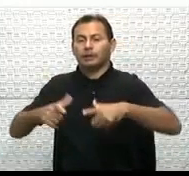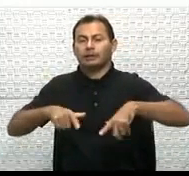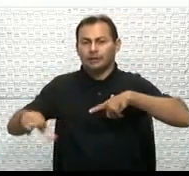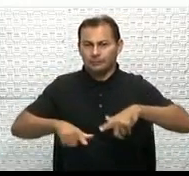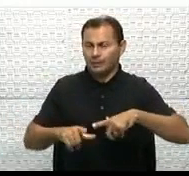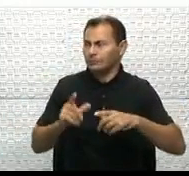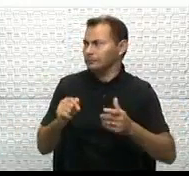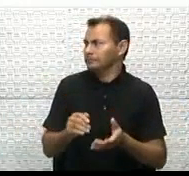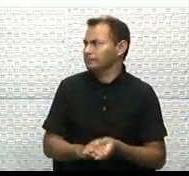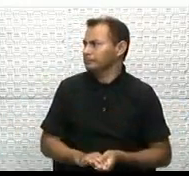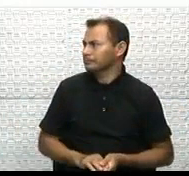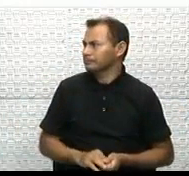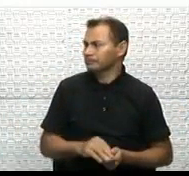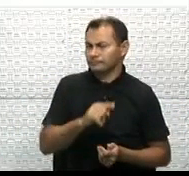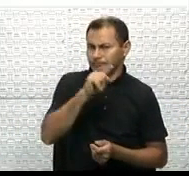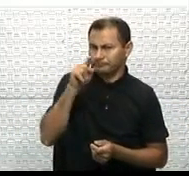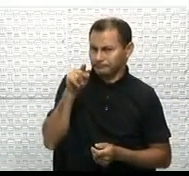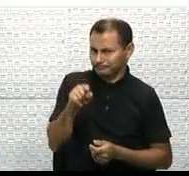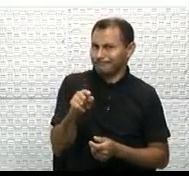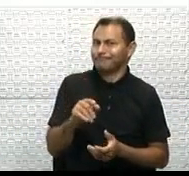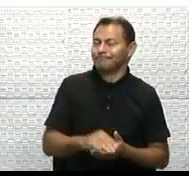trabalho?